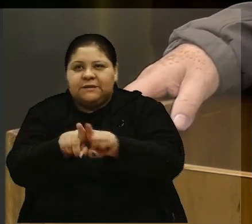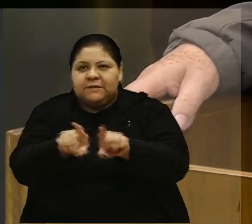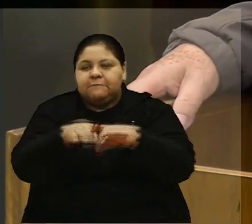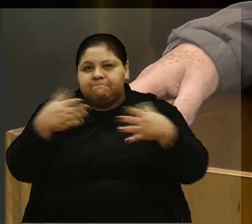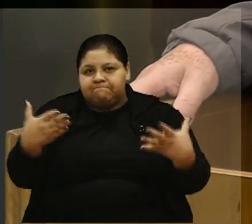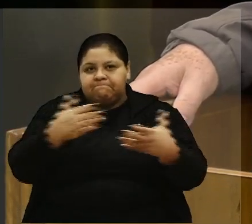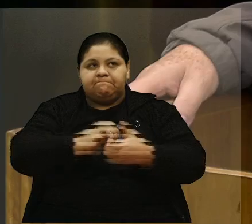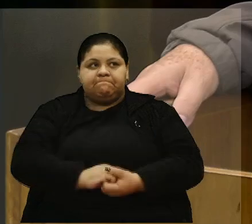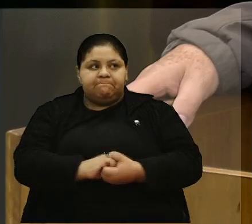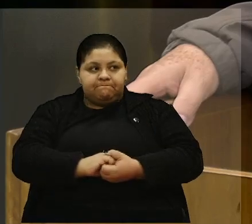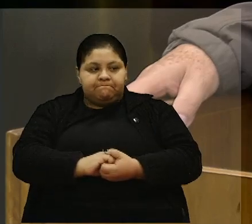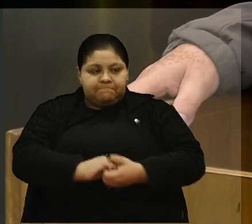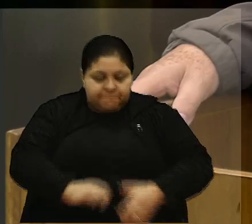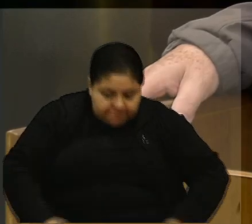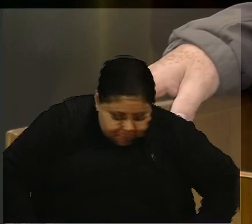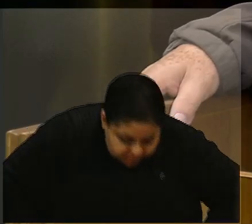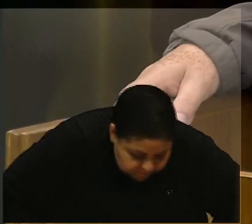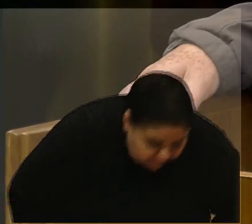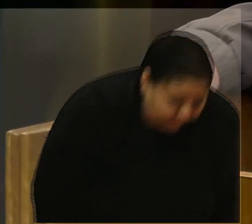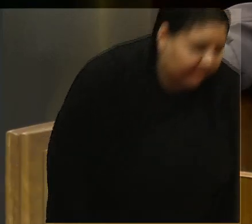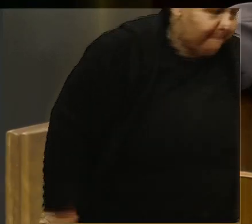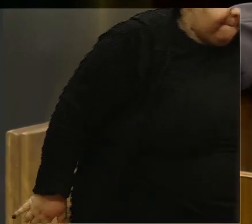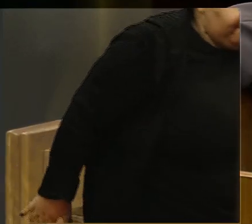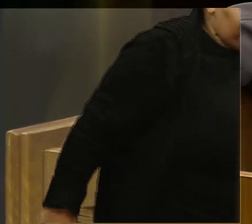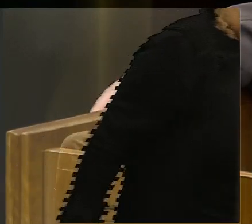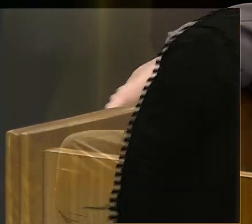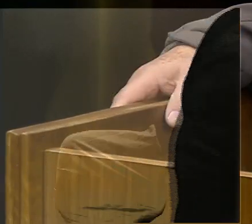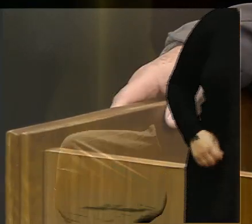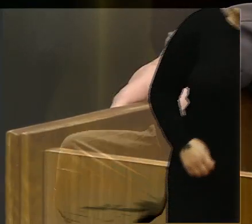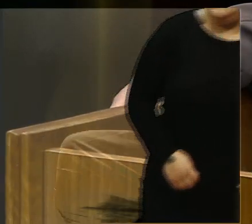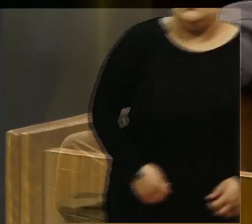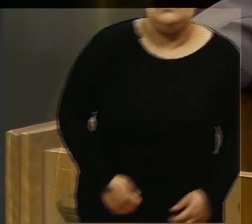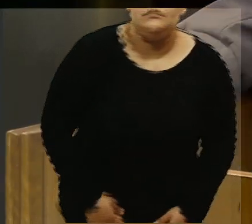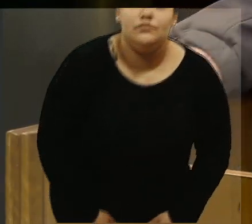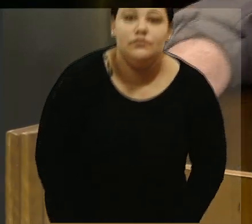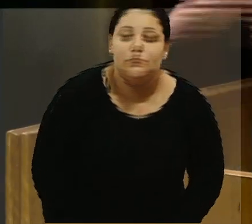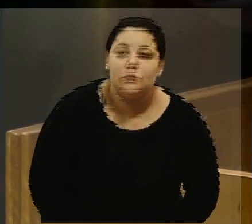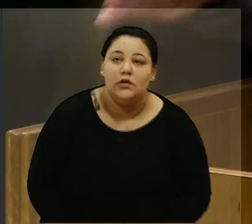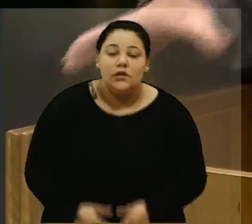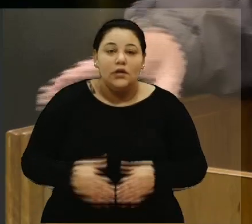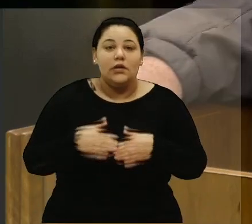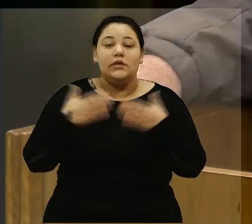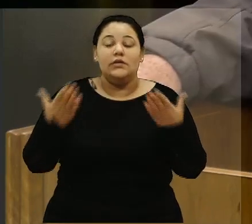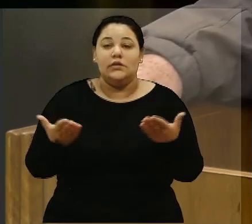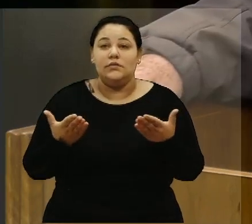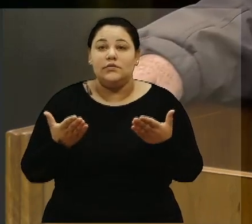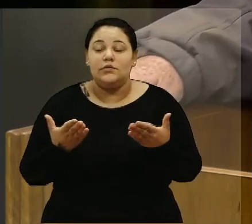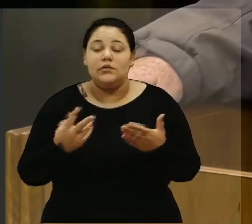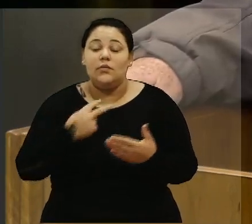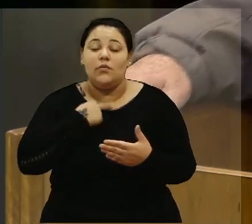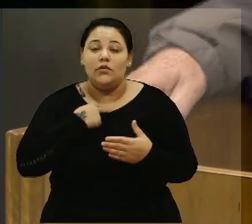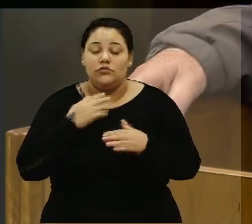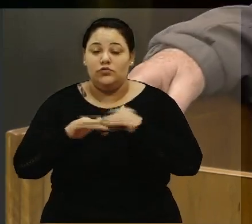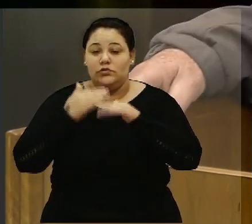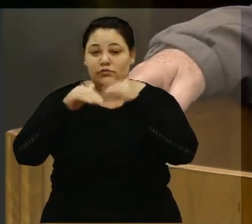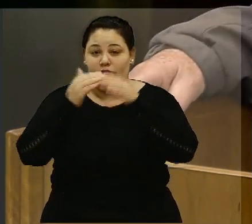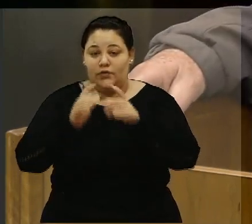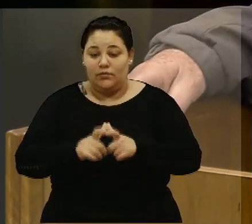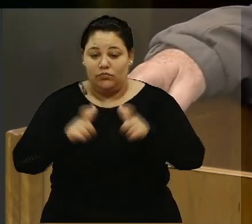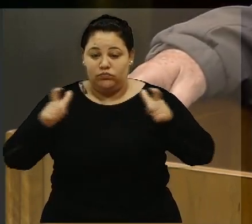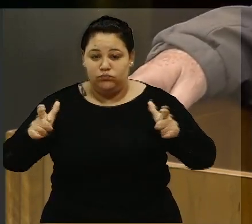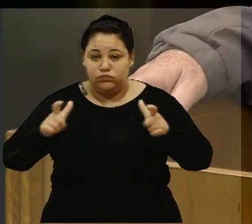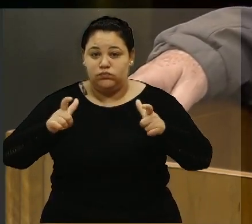Então, se nós não podemos crescer no sentido São Francisco de Paula, que tipo de medidas nós vamos tomar